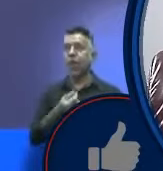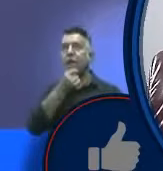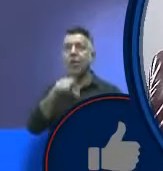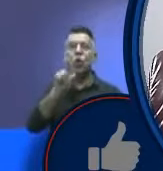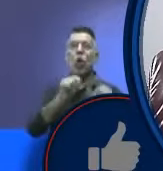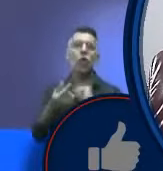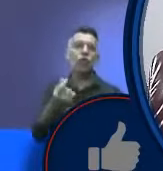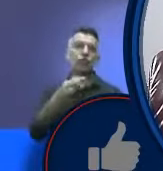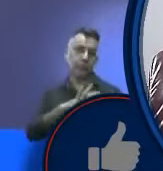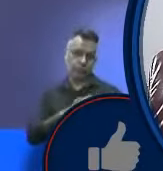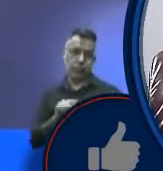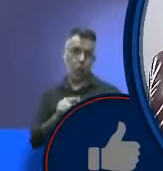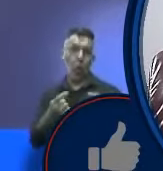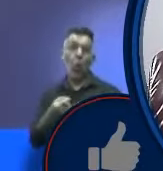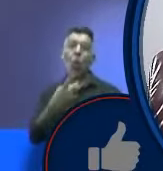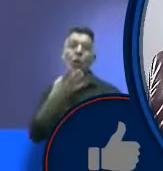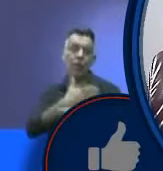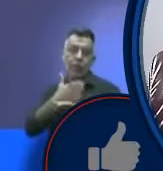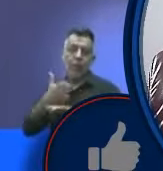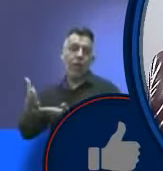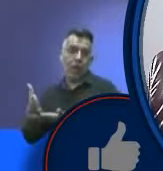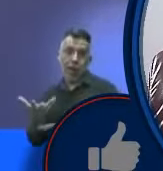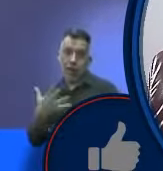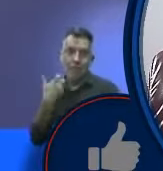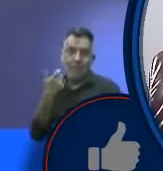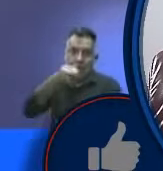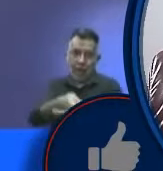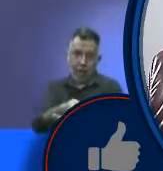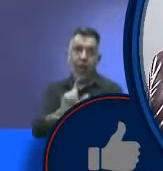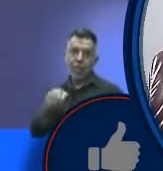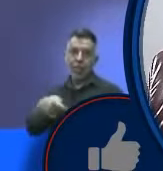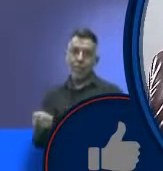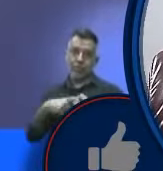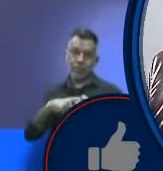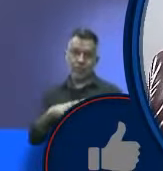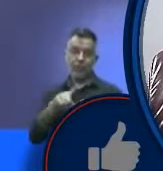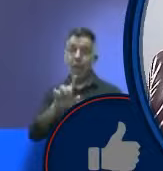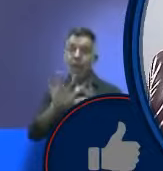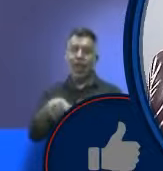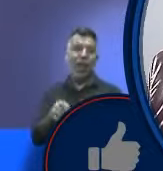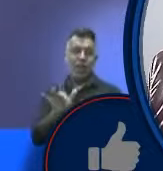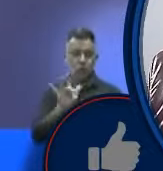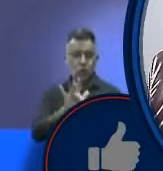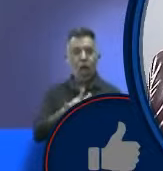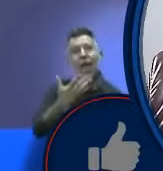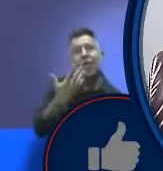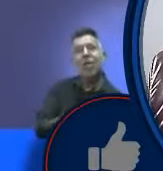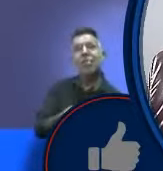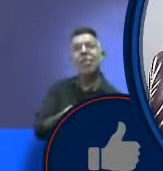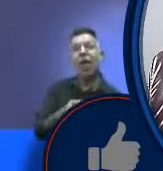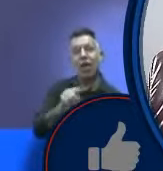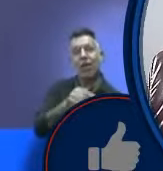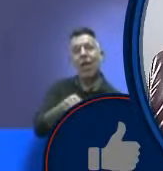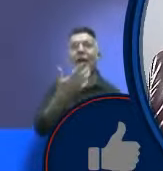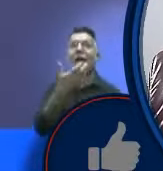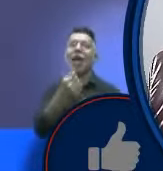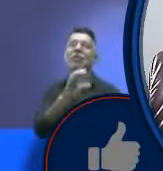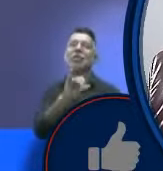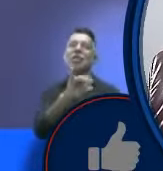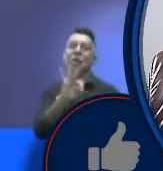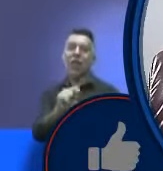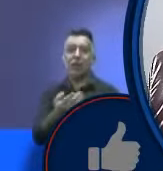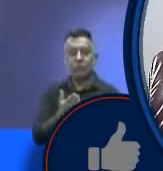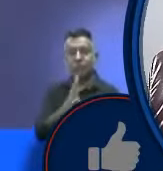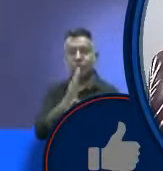valor desejado, quantas parcelas deseja pagar e, para finalizar, é só aceitar os termos e condições da